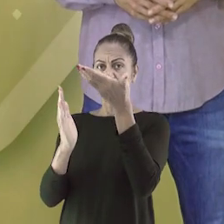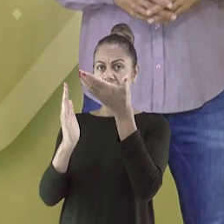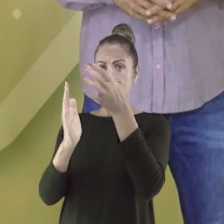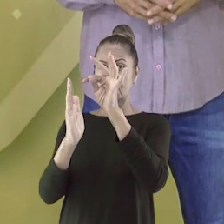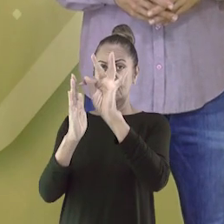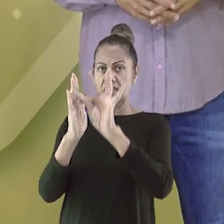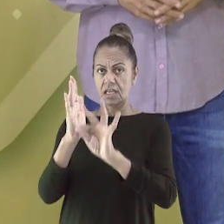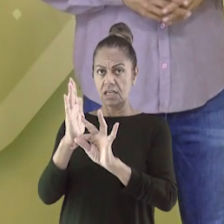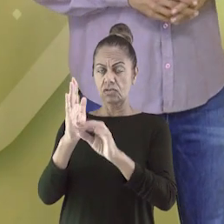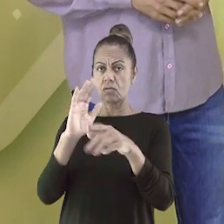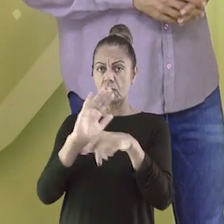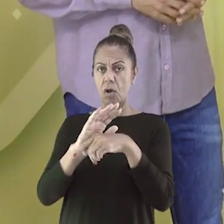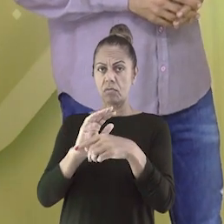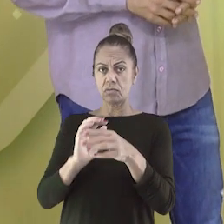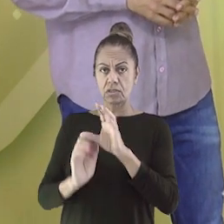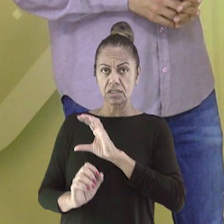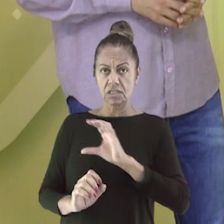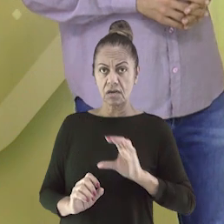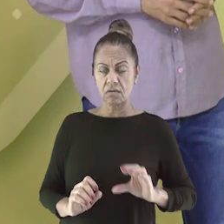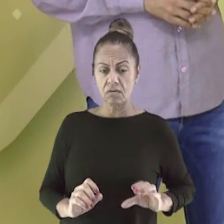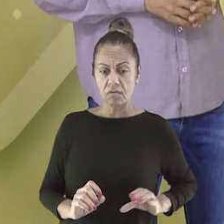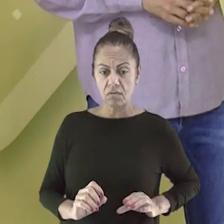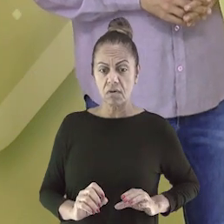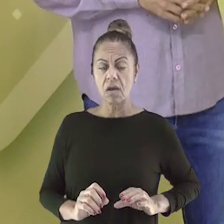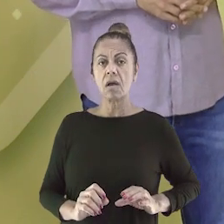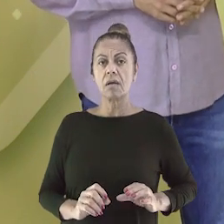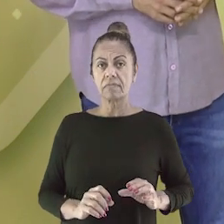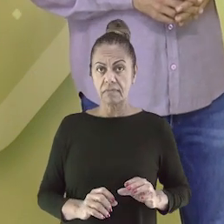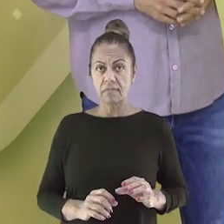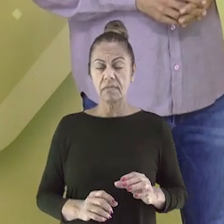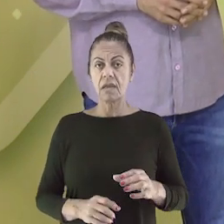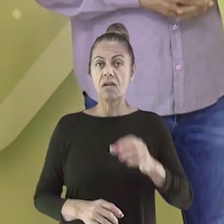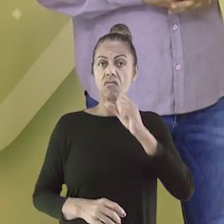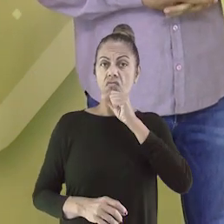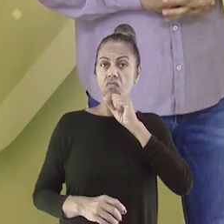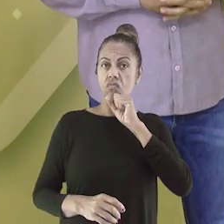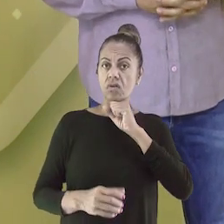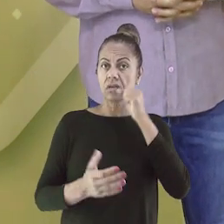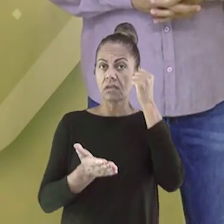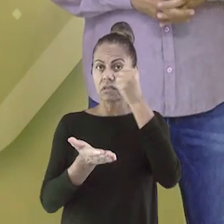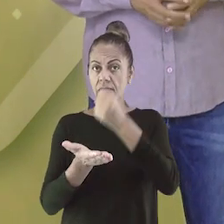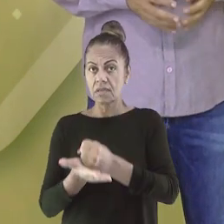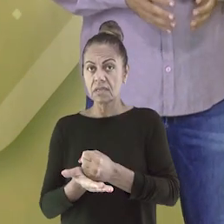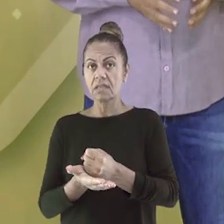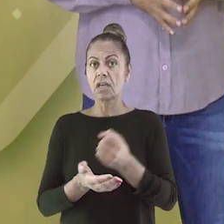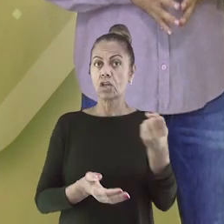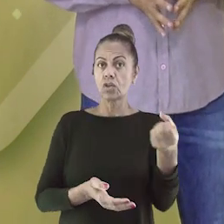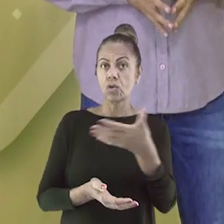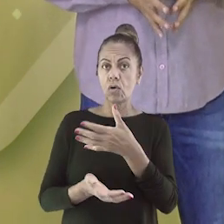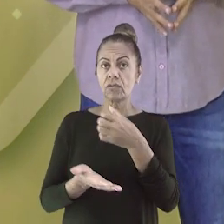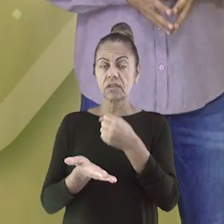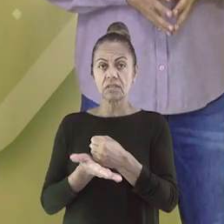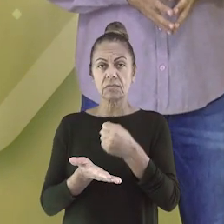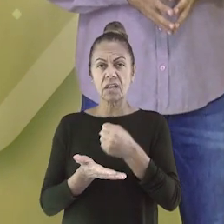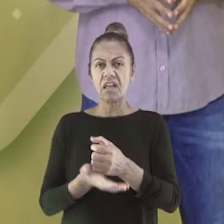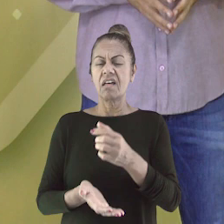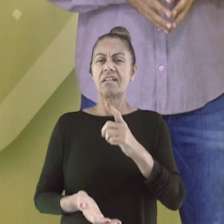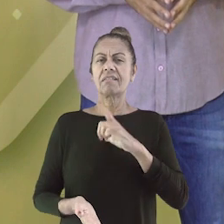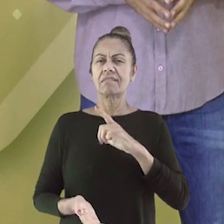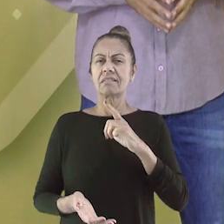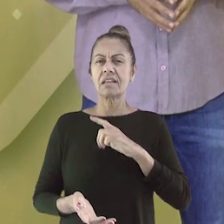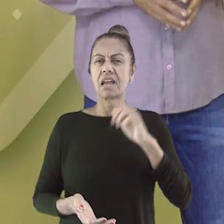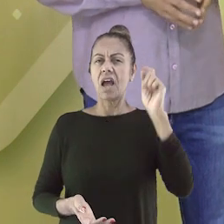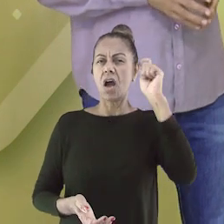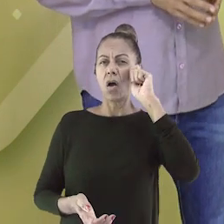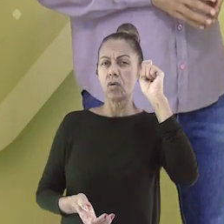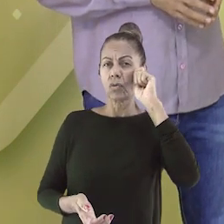A Bíblia, texto religioso usado pelo cristianismo, composta pelo Antigo e Novo Testamento, foi escrito